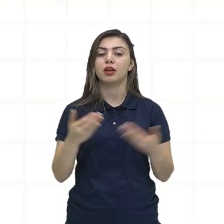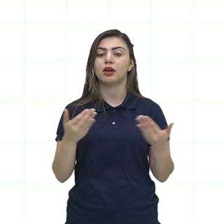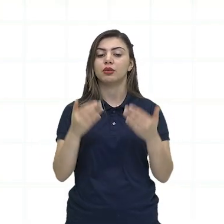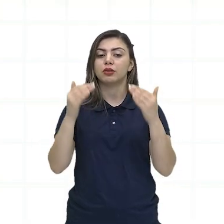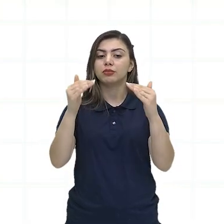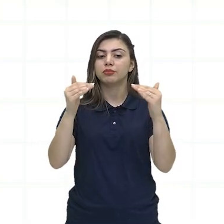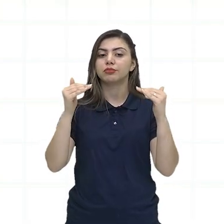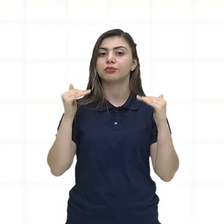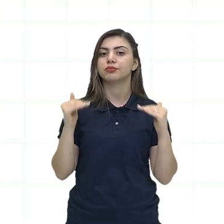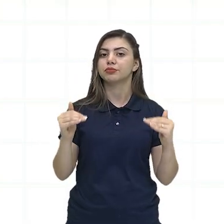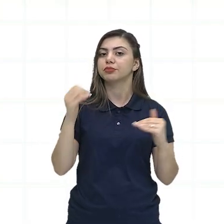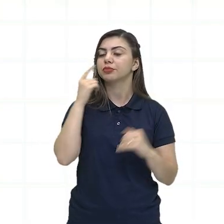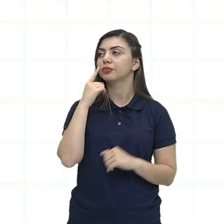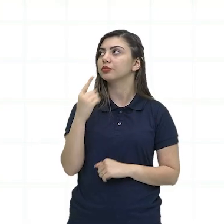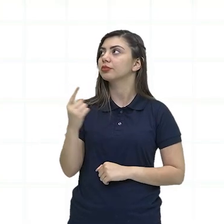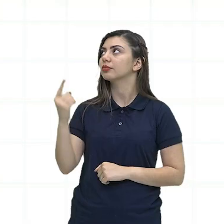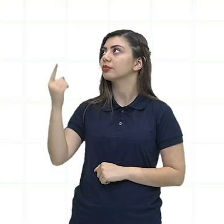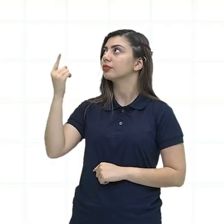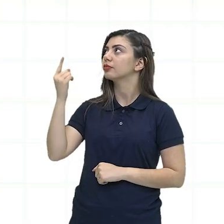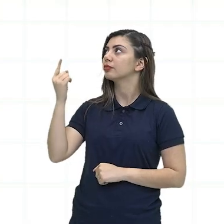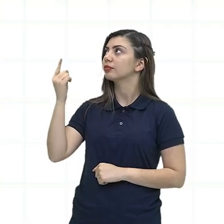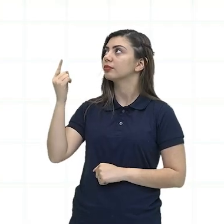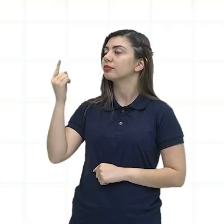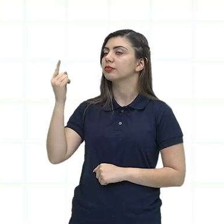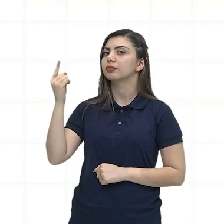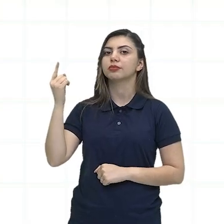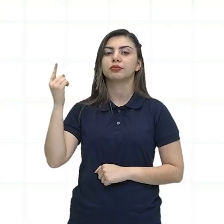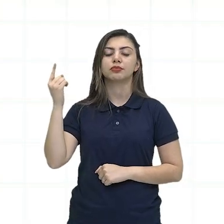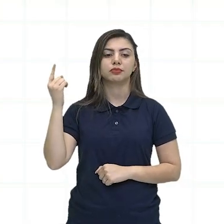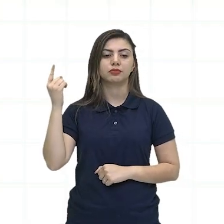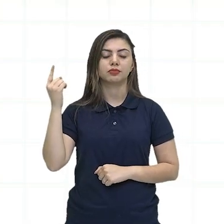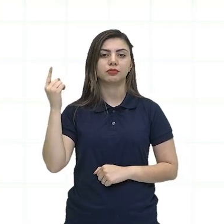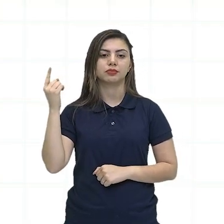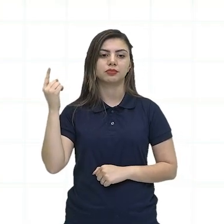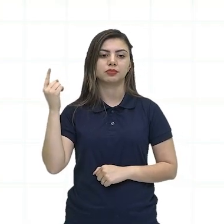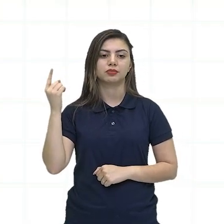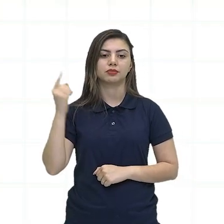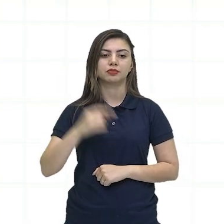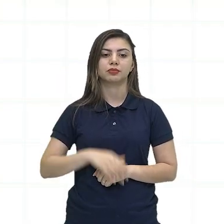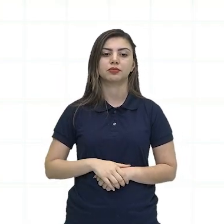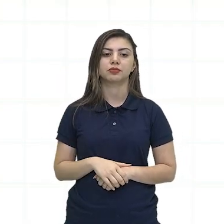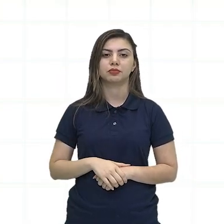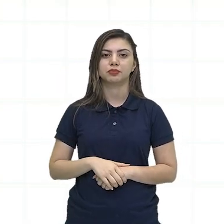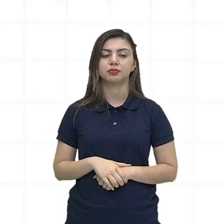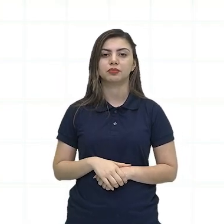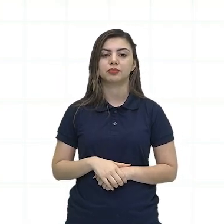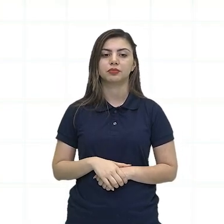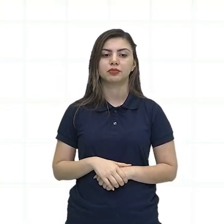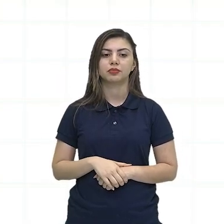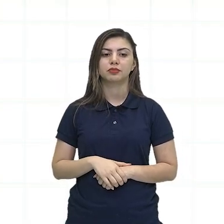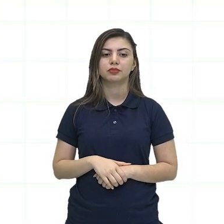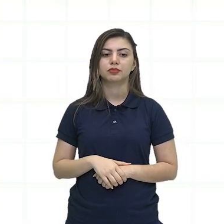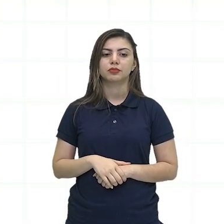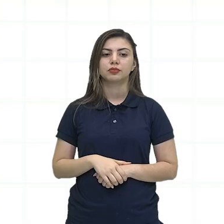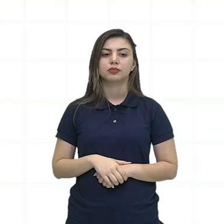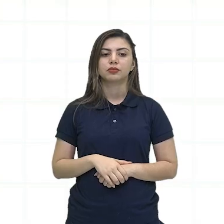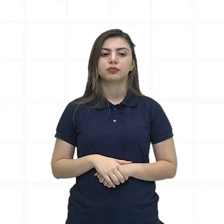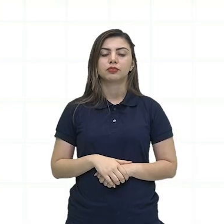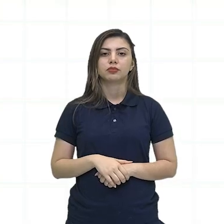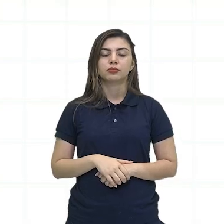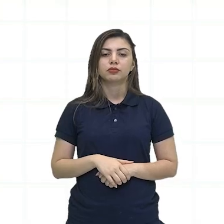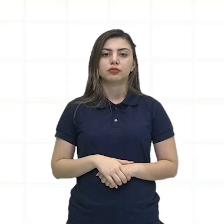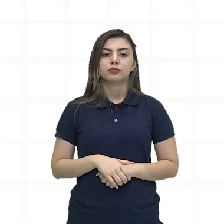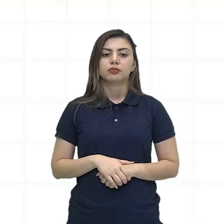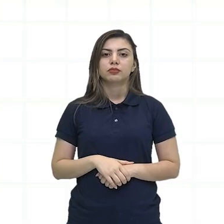misses her yoga classes. Ela, com uma maior frequência que rarely,